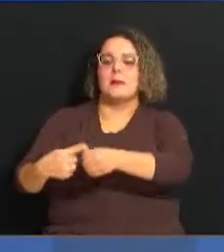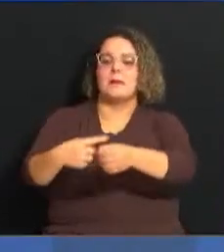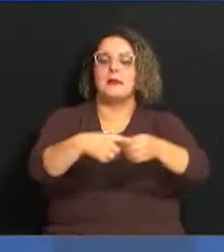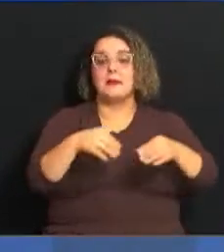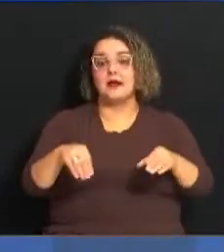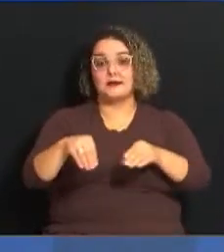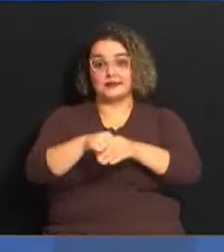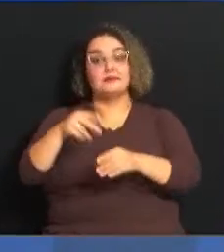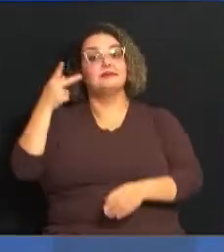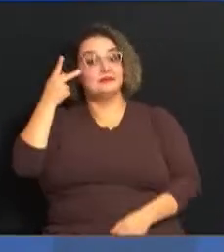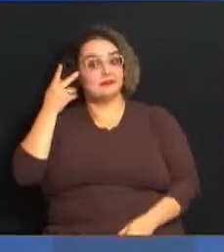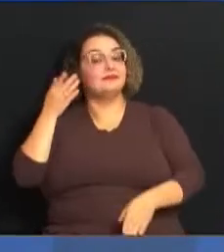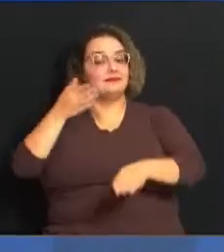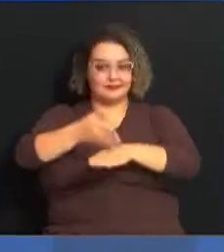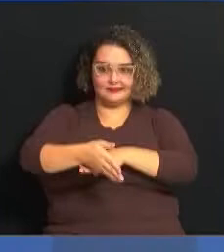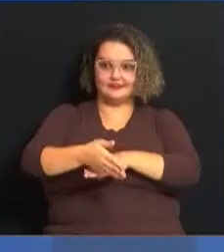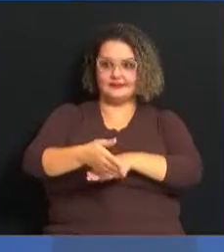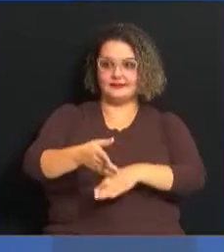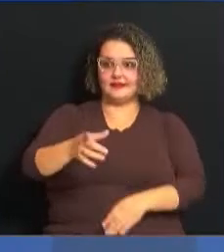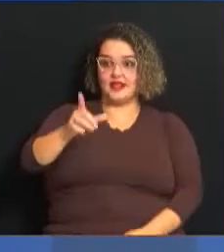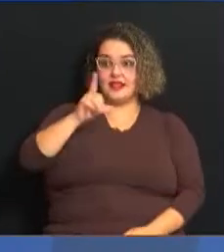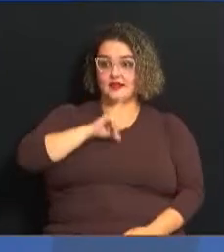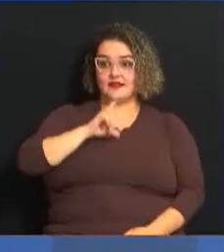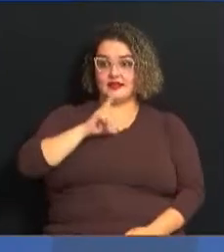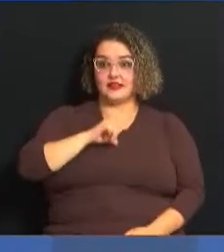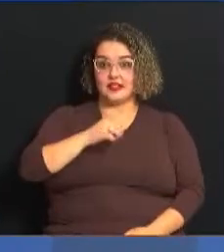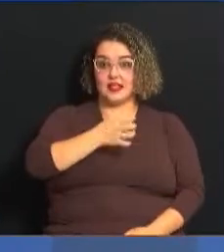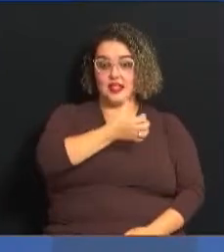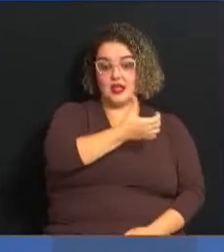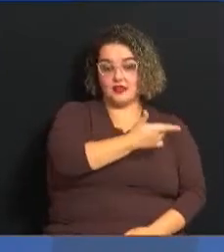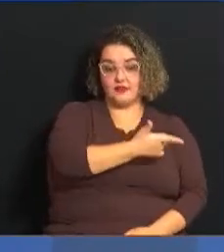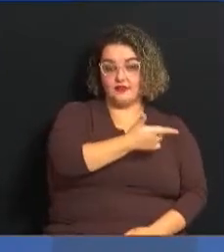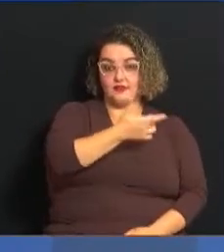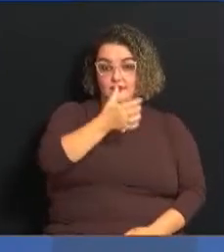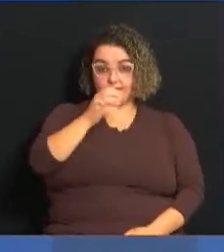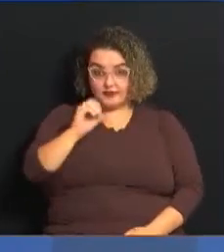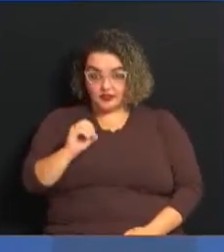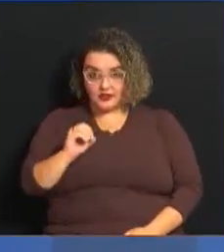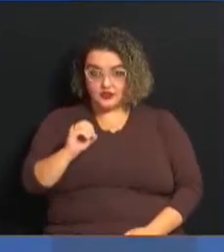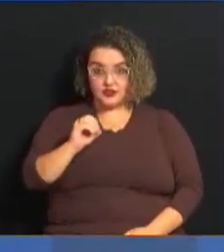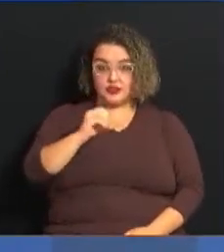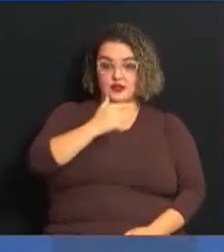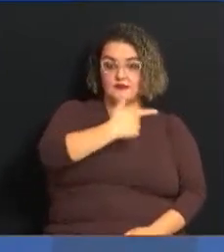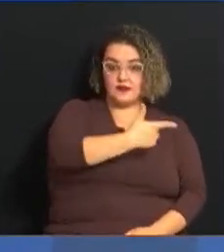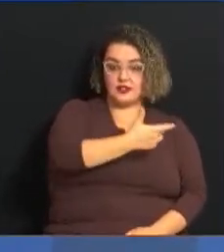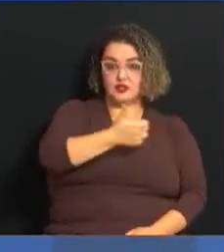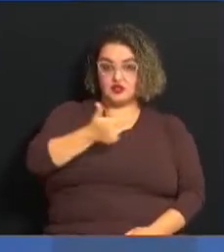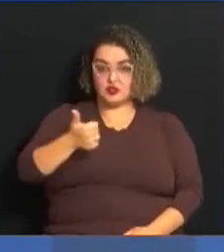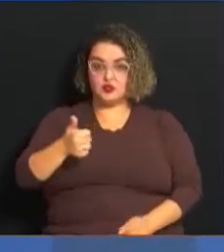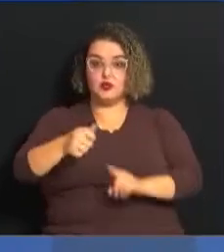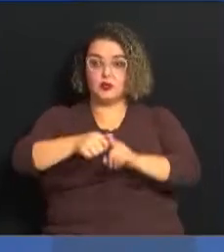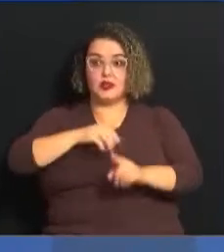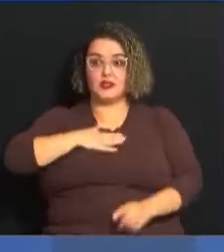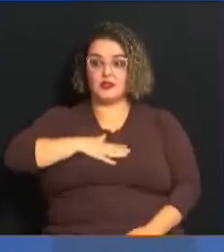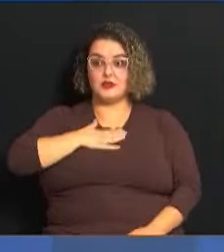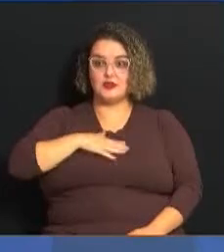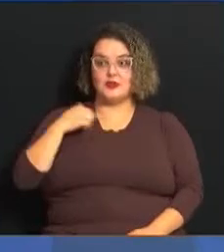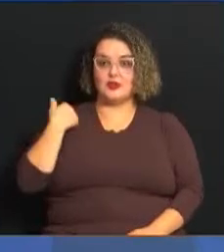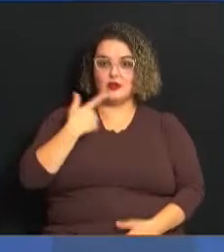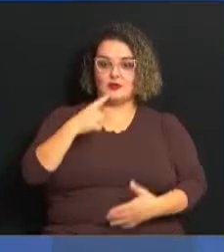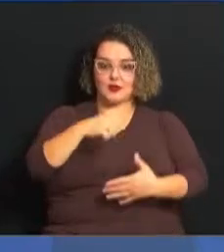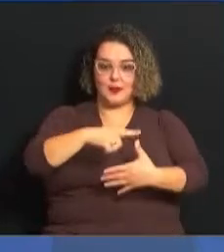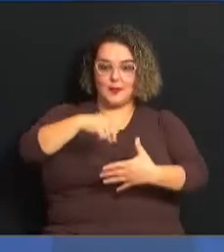vão participar. Olha, a gente aqui vai ser entre 20 e 21 de agosto. Nós fomos uma das 22